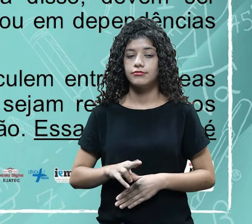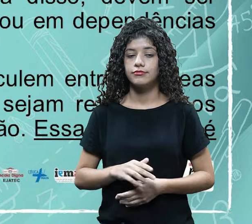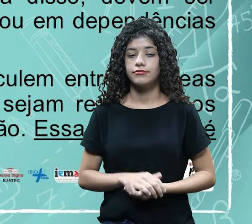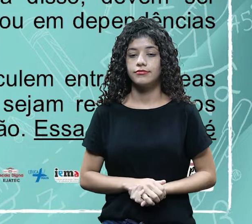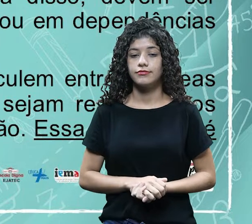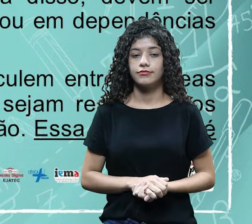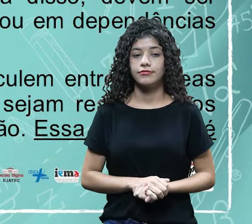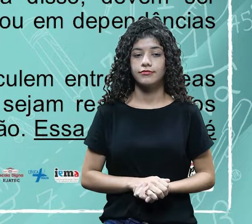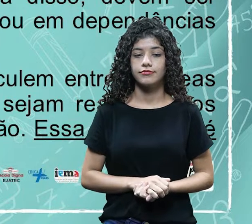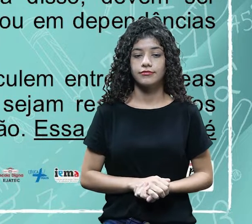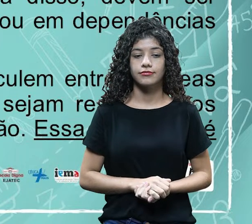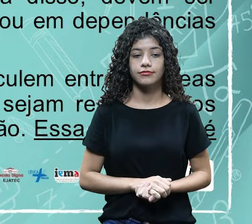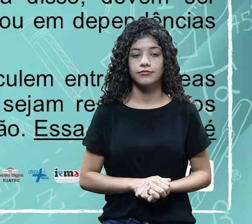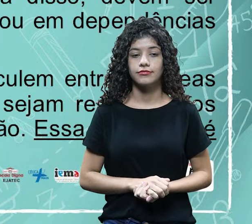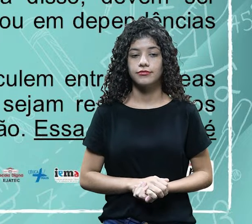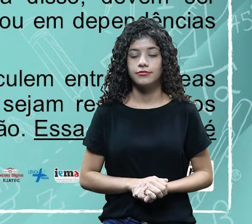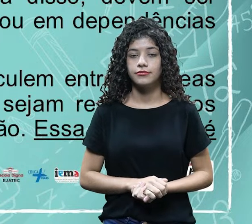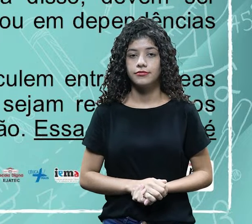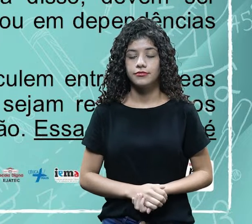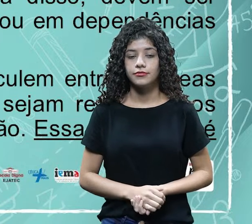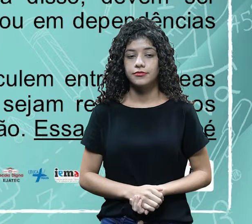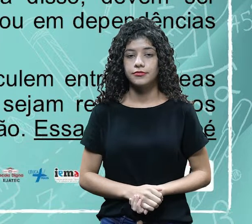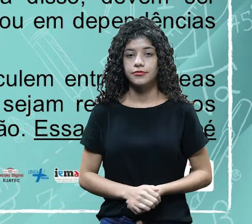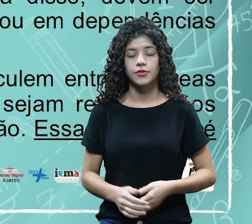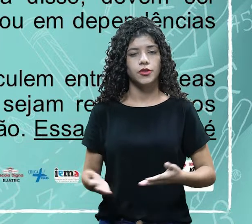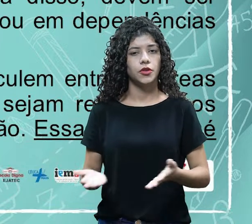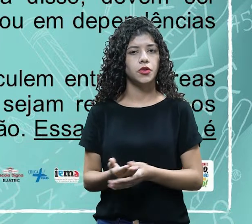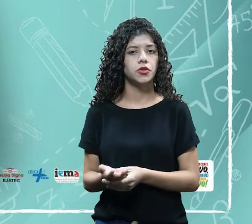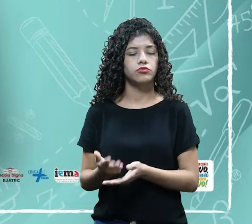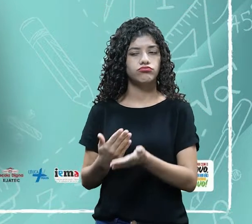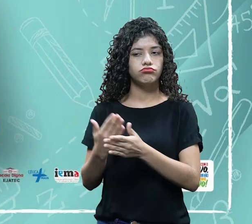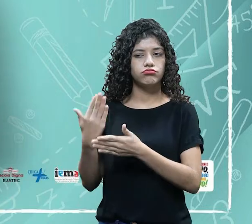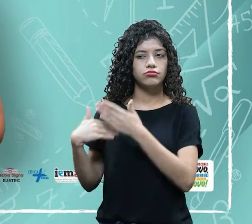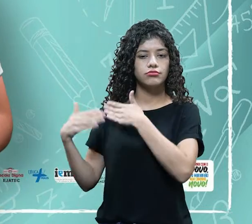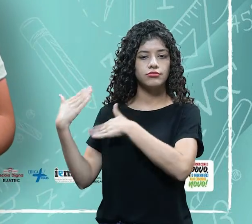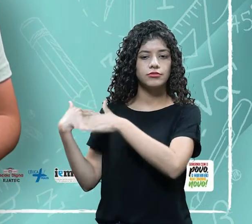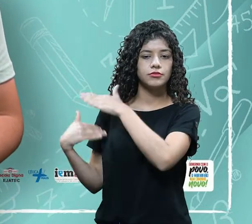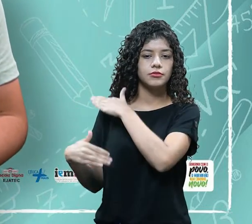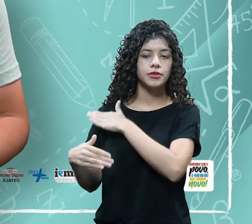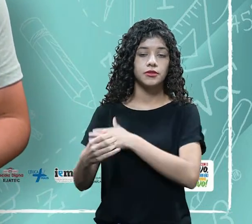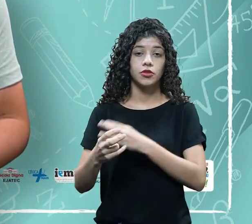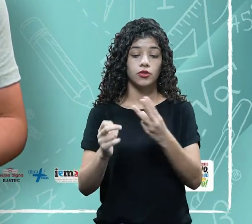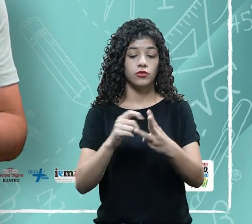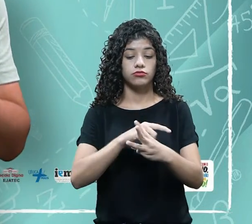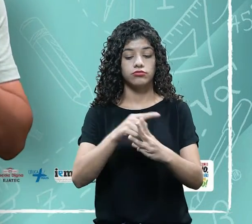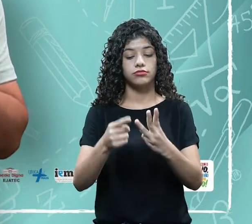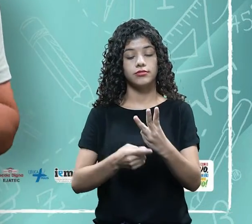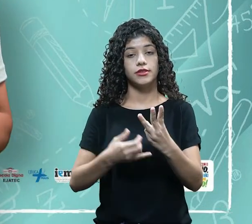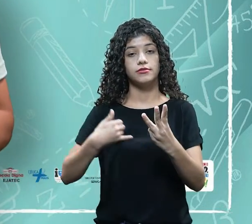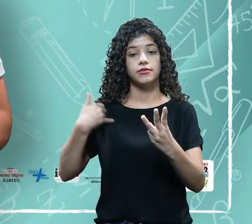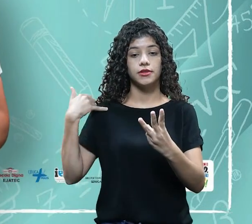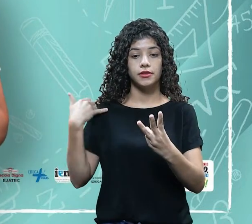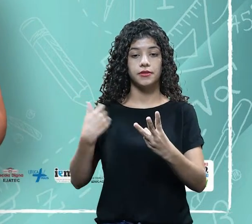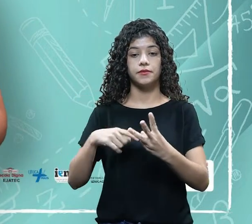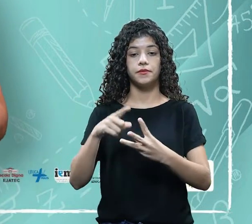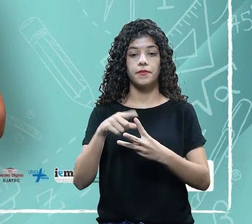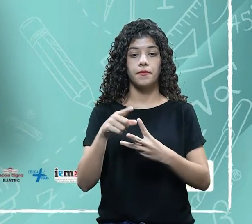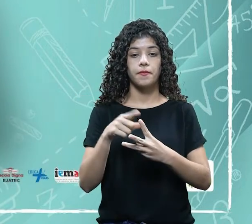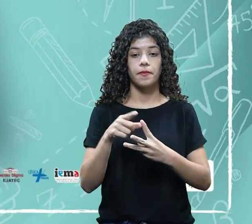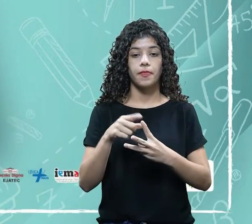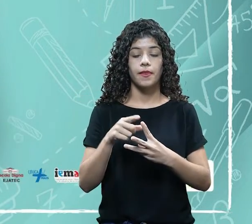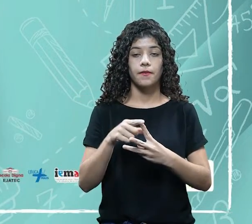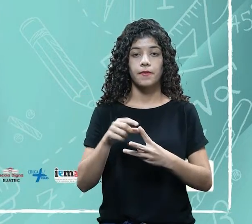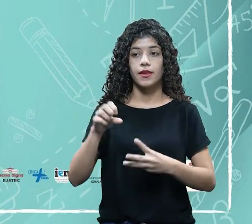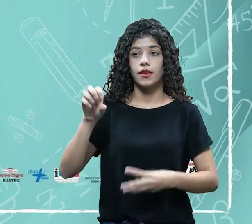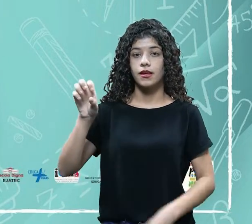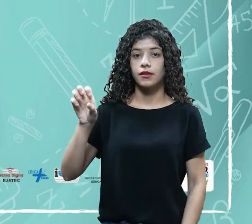3 idades, né, do documento, do ciclo vital dos documentos. Os documentos eles são classificados em documentos intermediários,